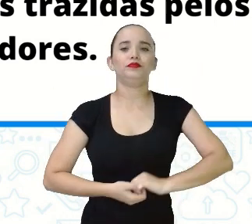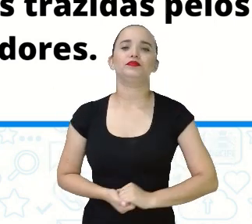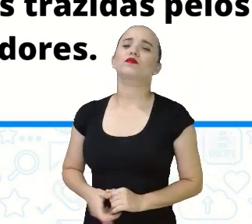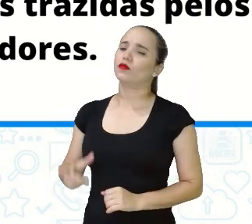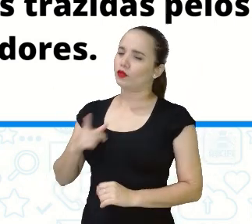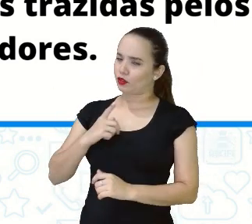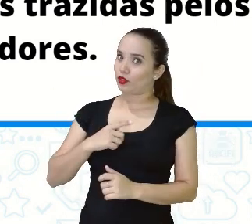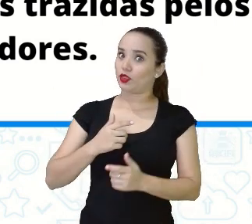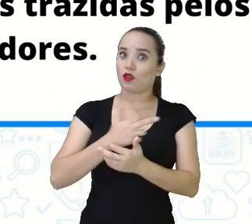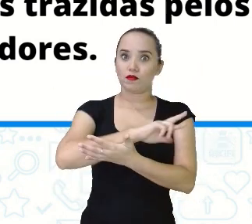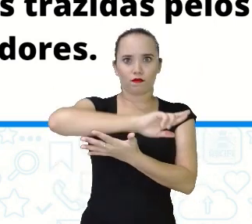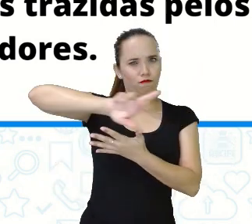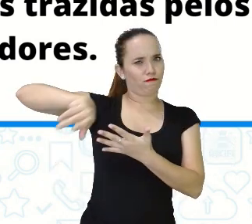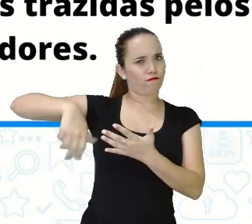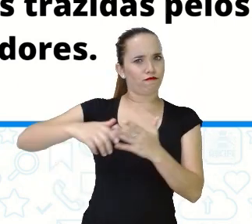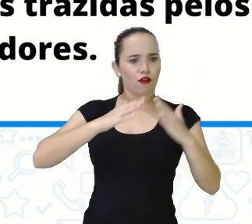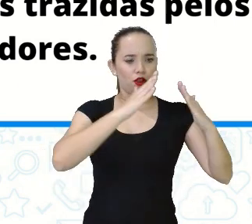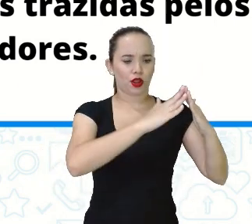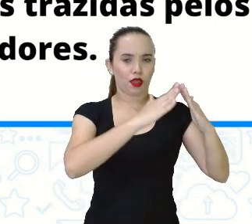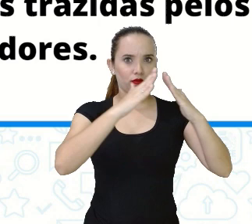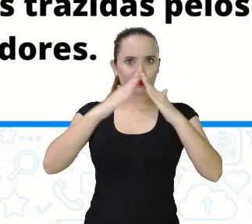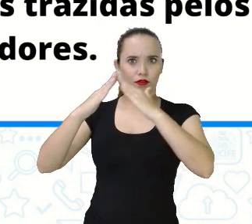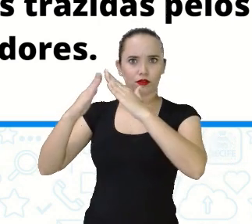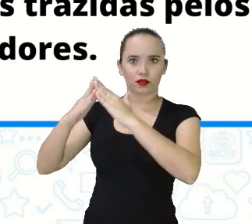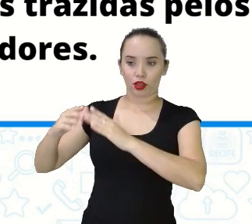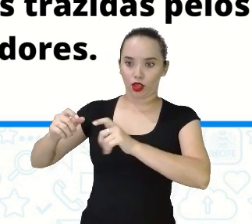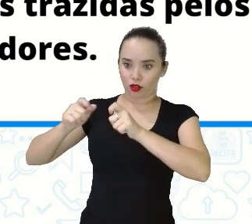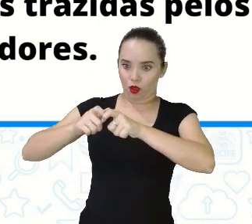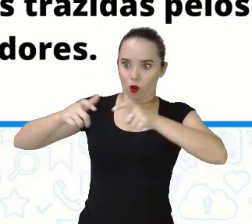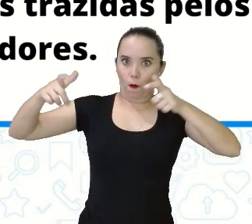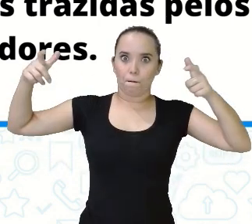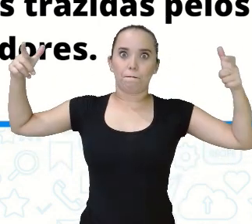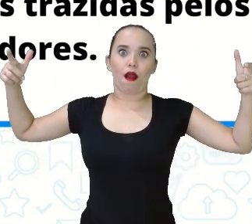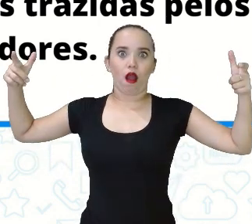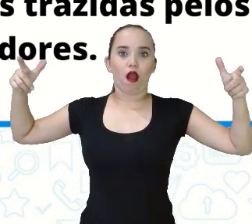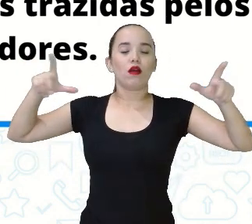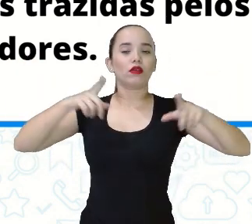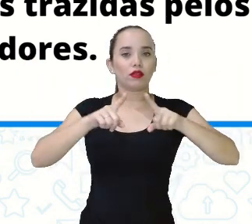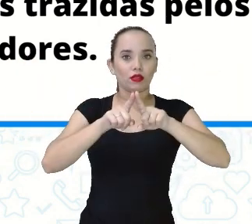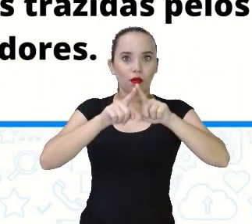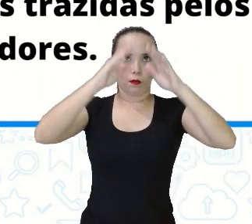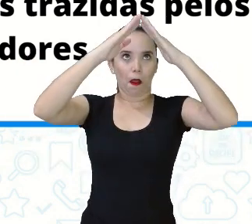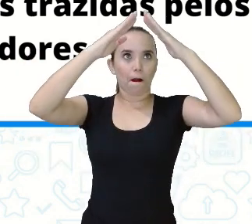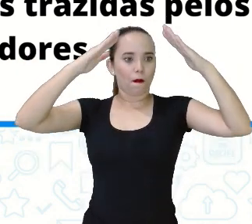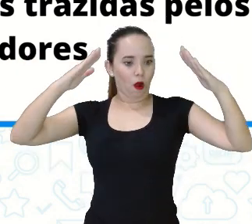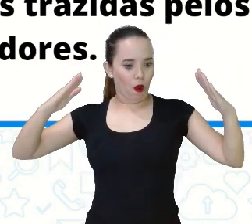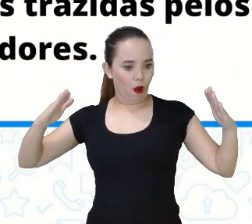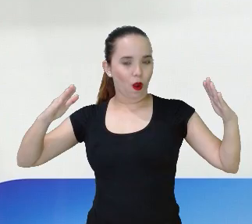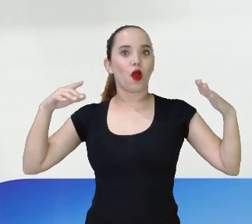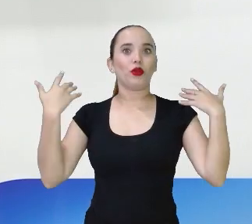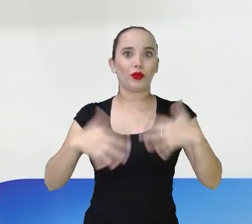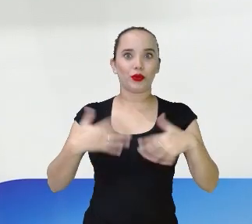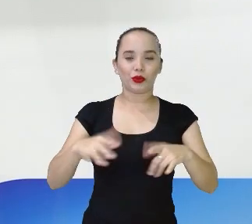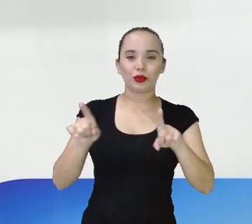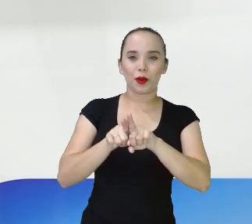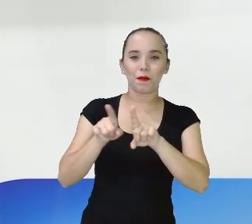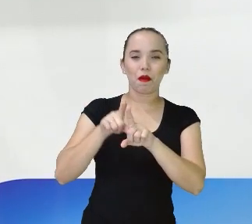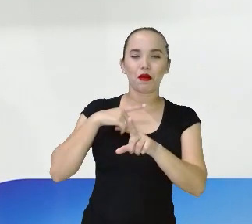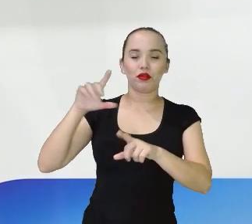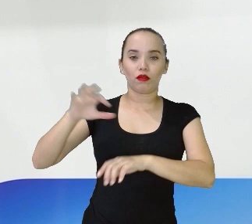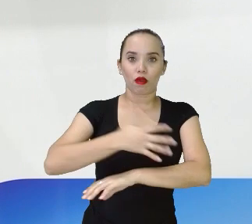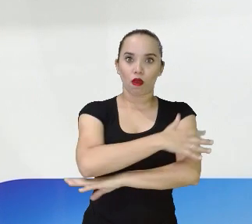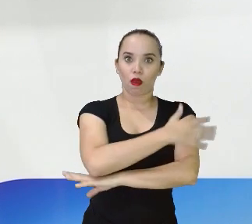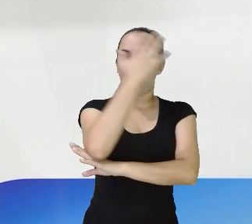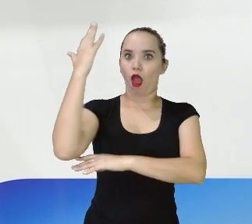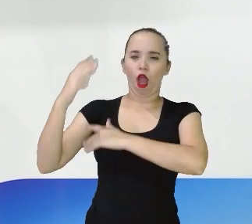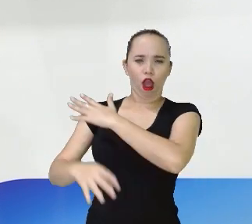seus casarões, suas ruas largas, arborizadas, muitas espécies que foram trazidas ainda pelos colonizadores.